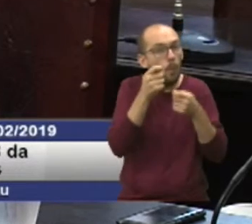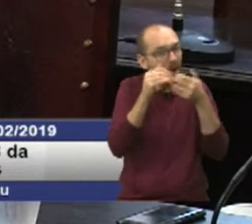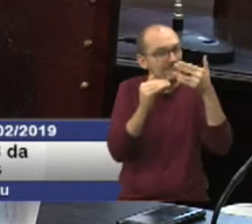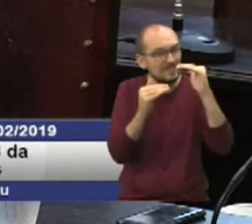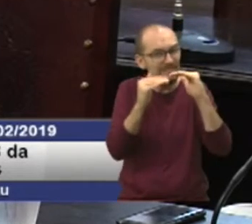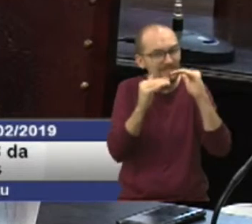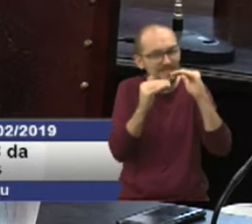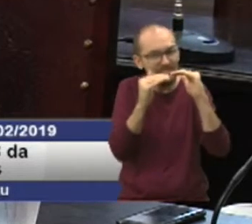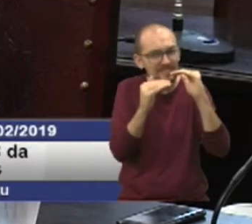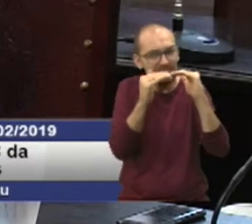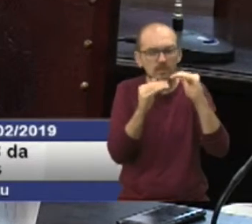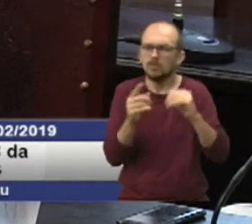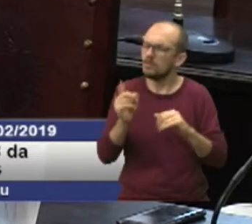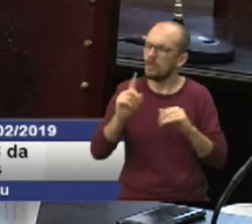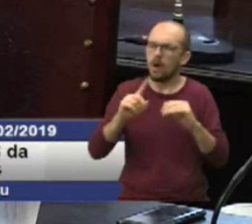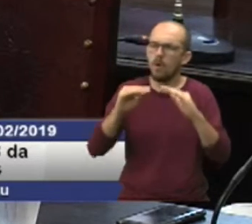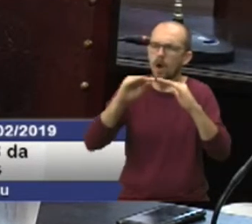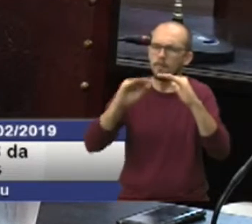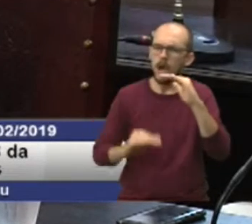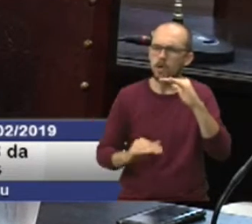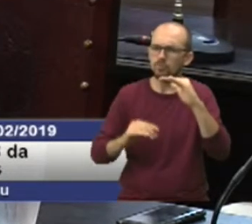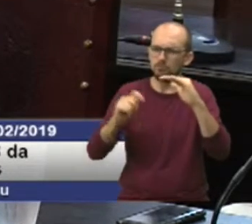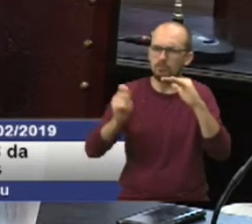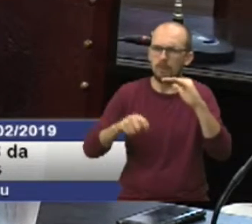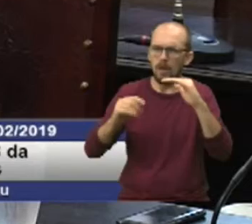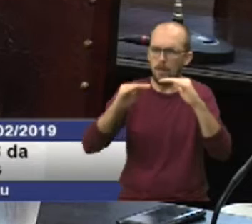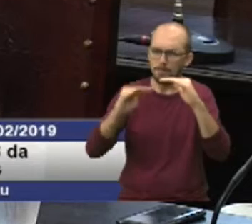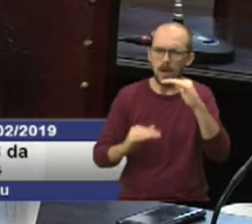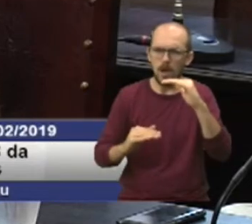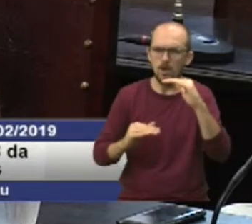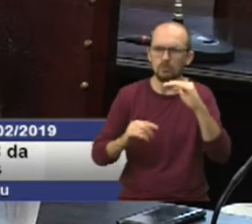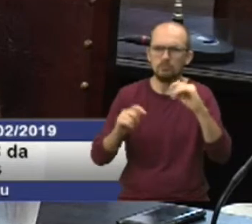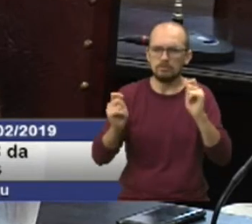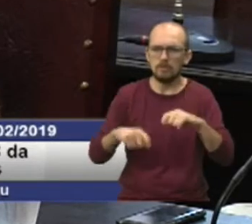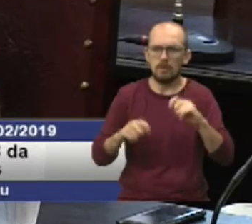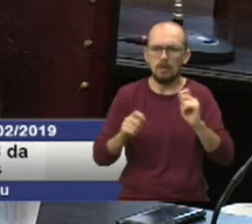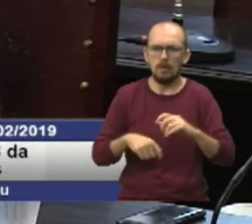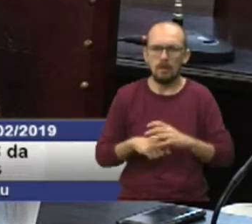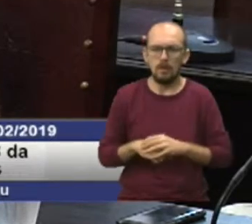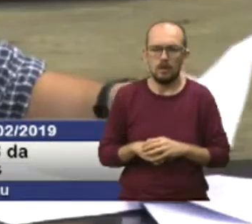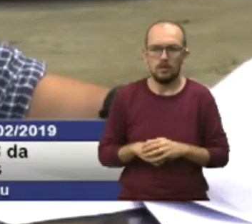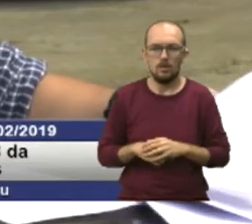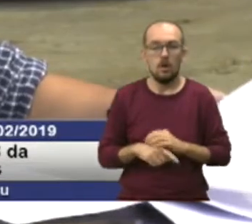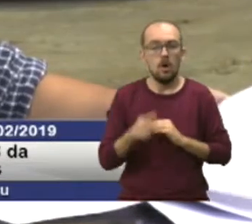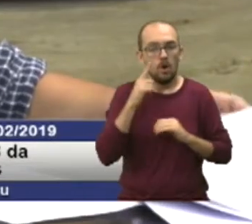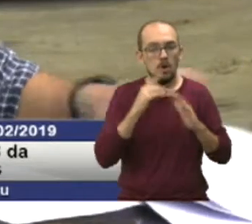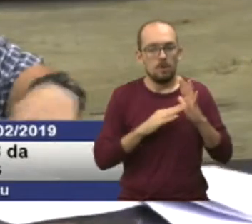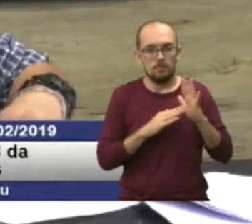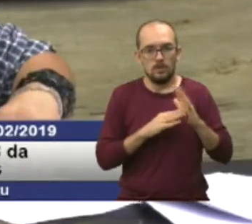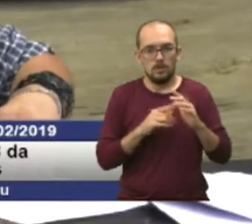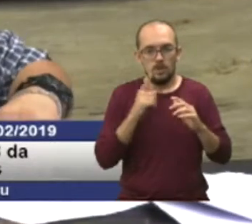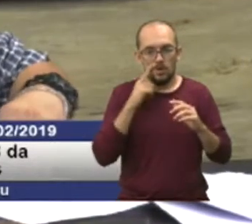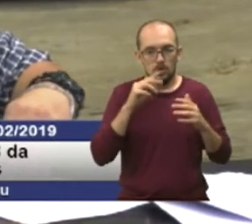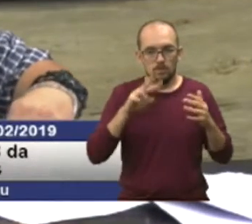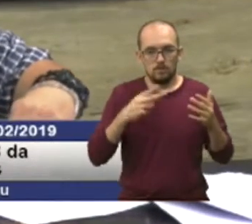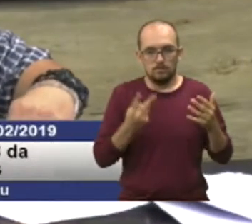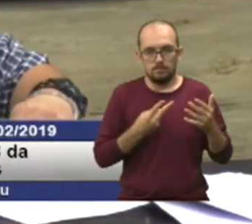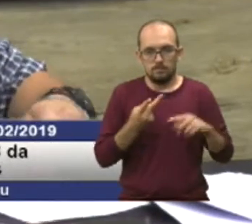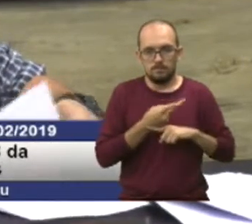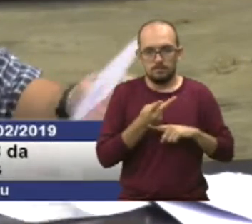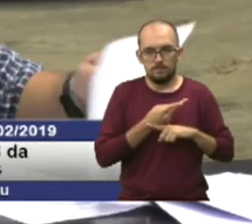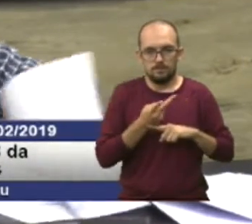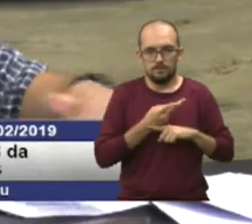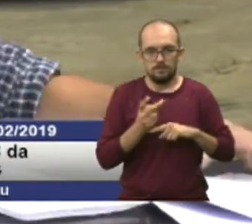limite, não é isso? Não, está bem abaixo. Está bem, muito tá abaixo? Bem abaixo. O limite é... Deixa eu achar aqui o